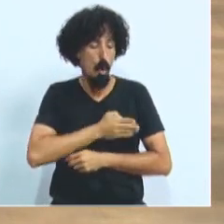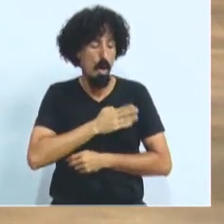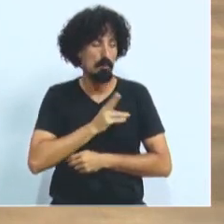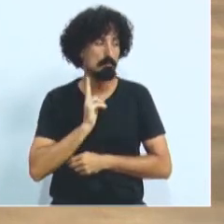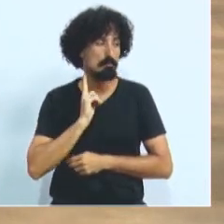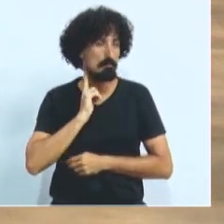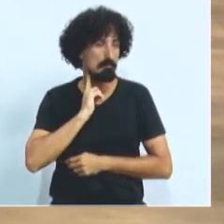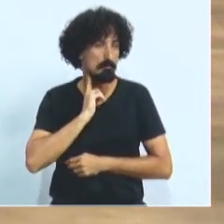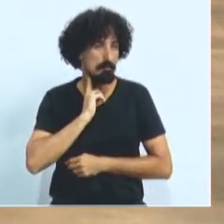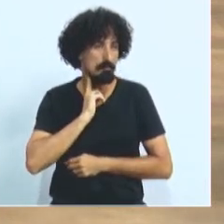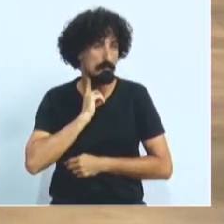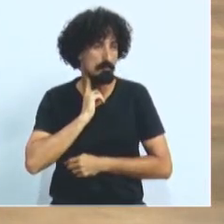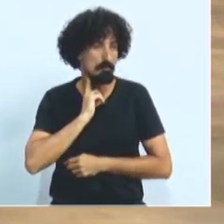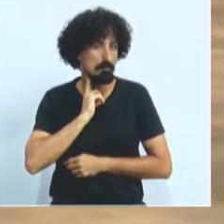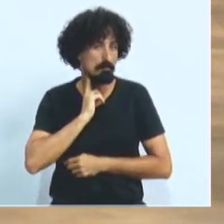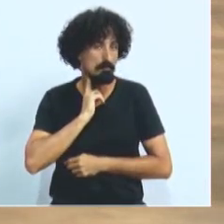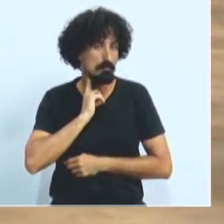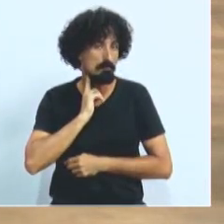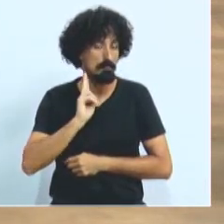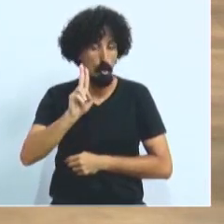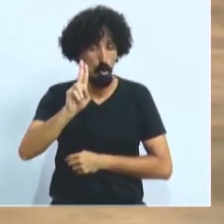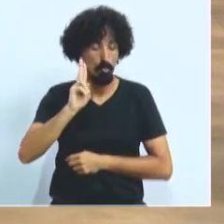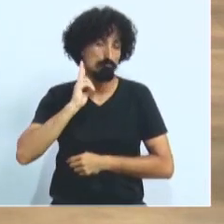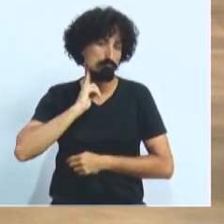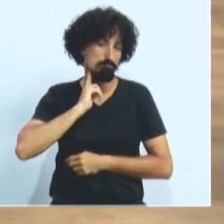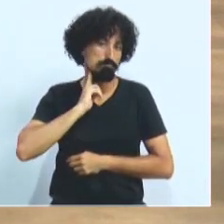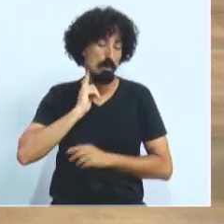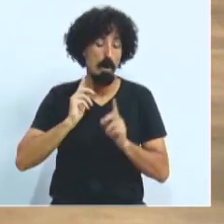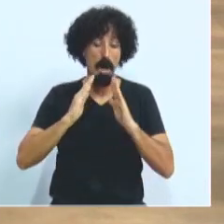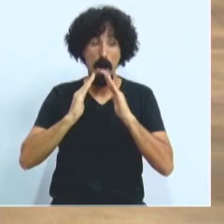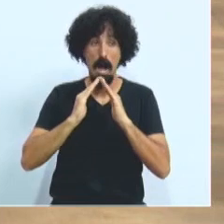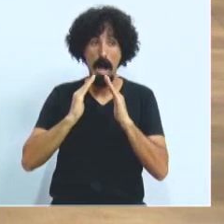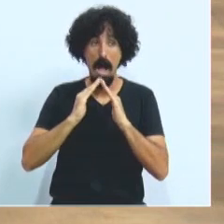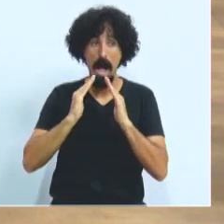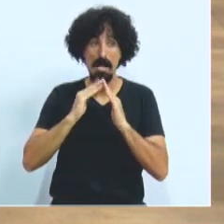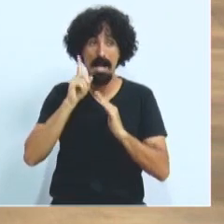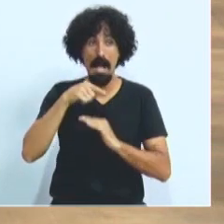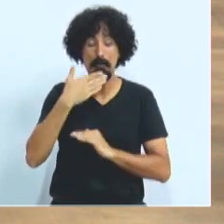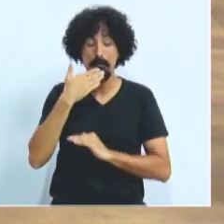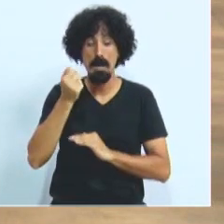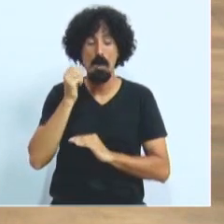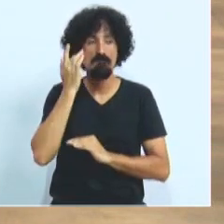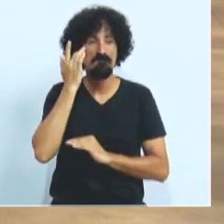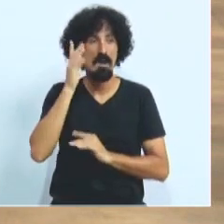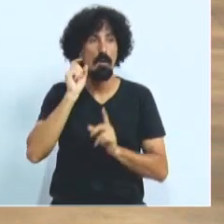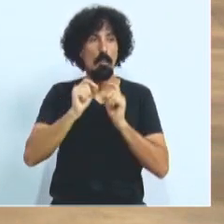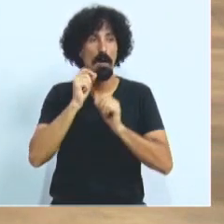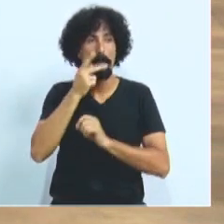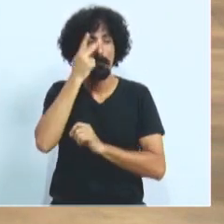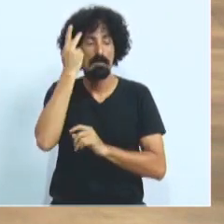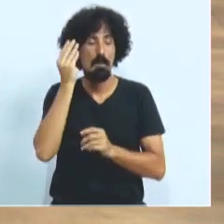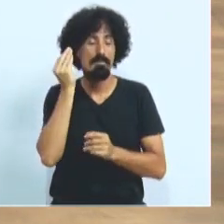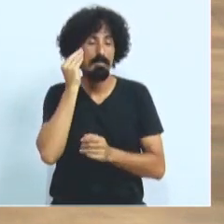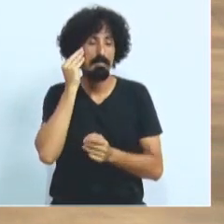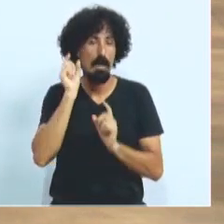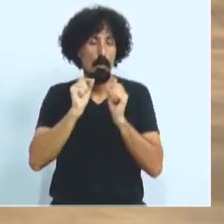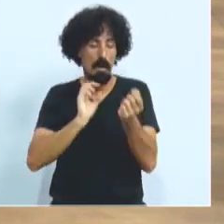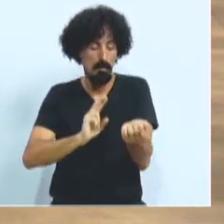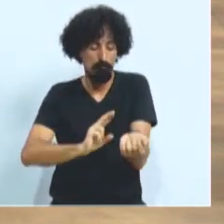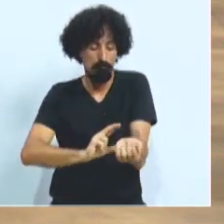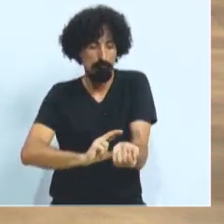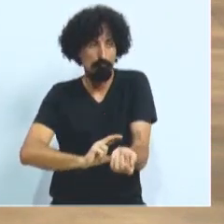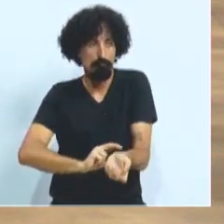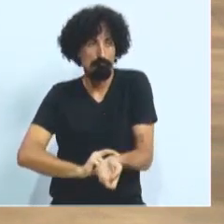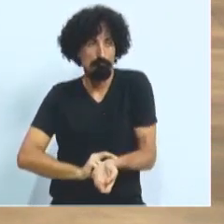mas assim, em casa é muito mais fácil a pessoa checar o pulso braquial, né? O pulso aqui é mais fácil,